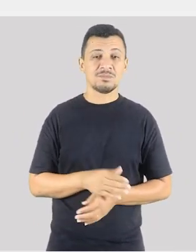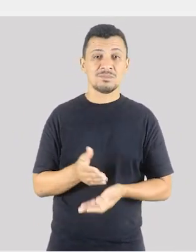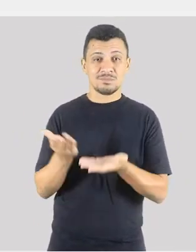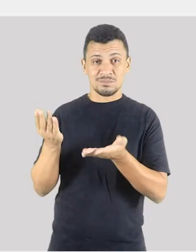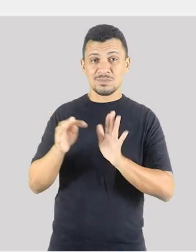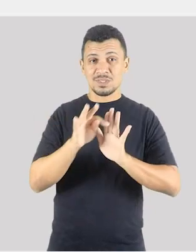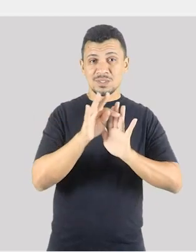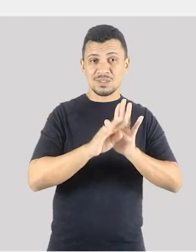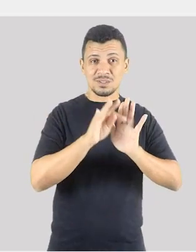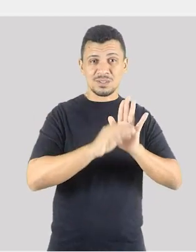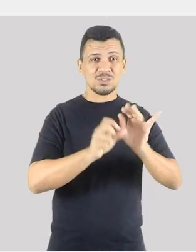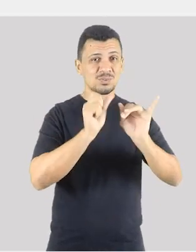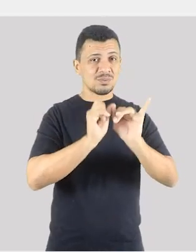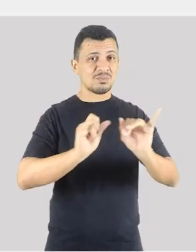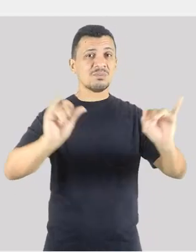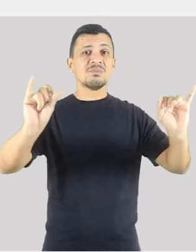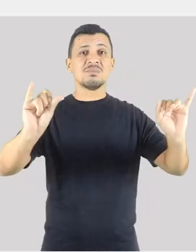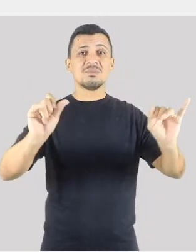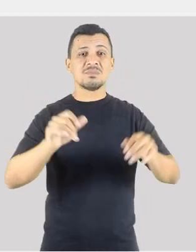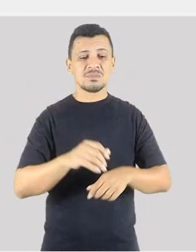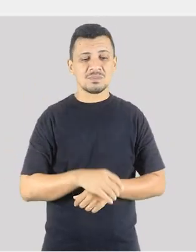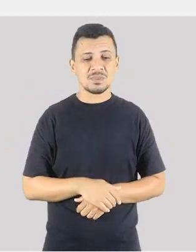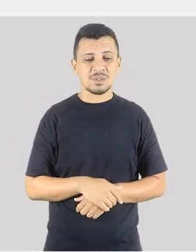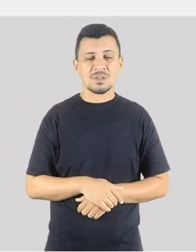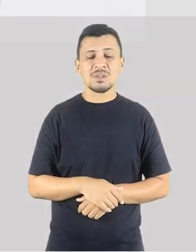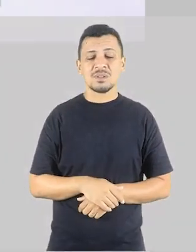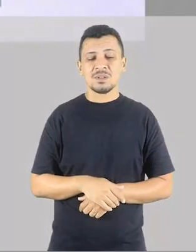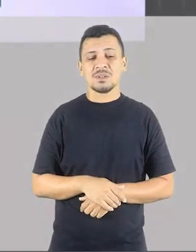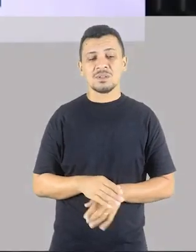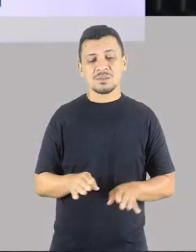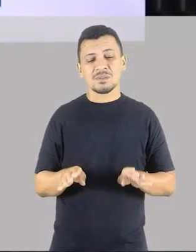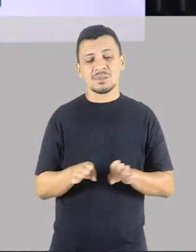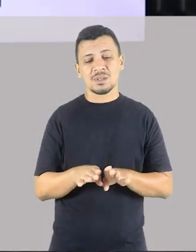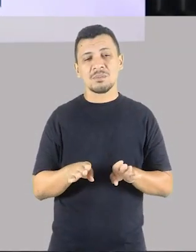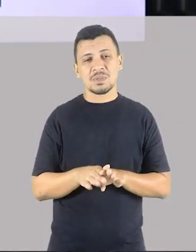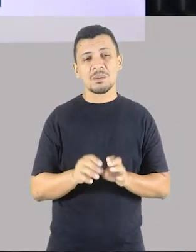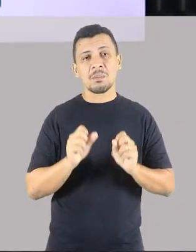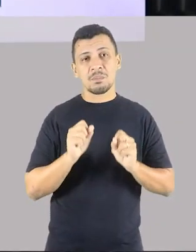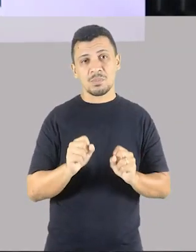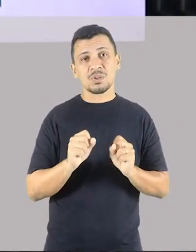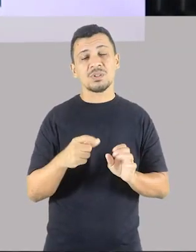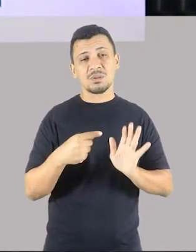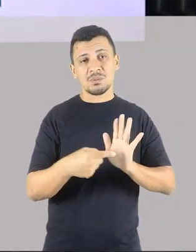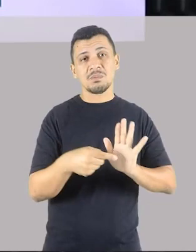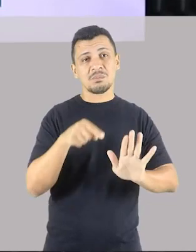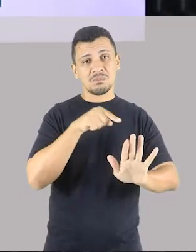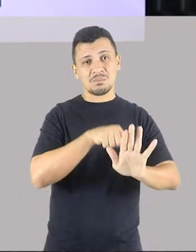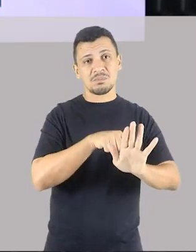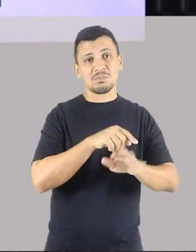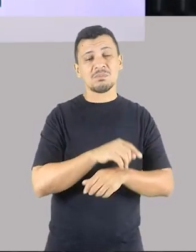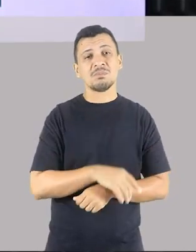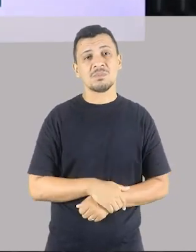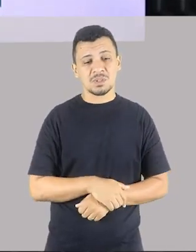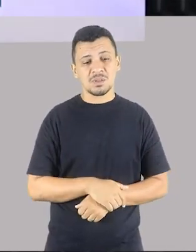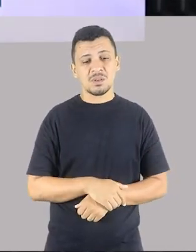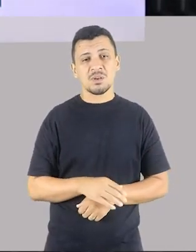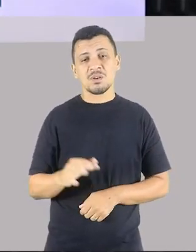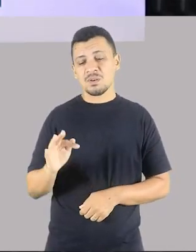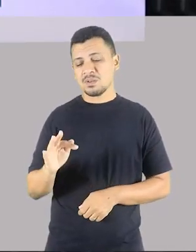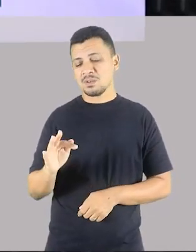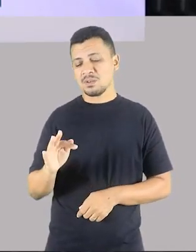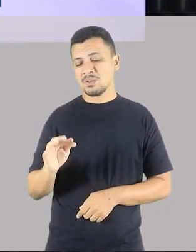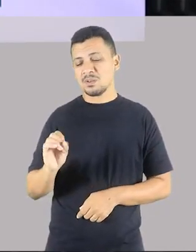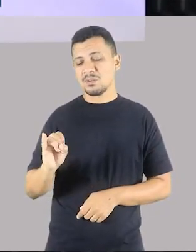né? A parte pelo todo, aqui também pode ter uma metonímia, mas notem como o fígado, que é o